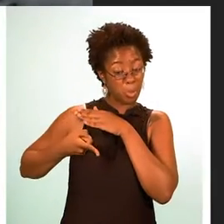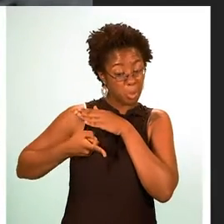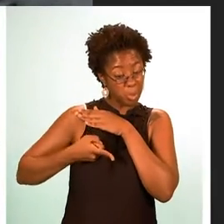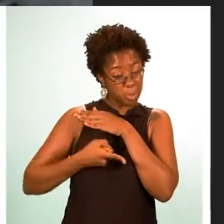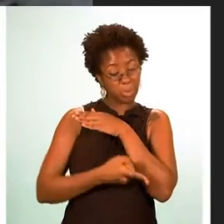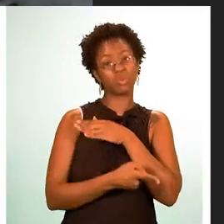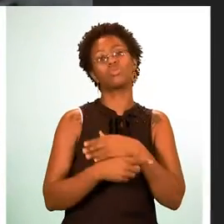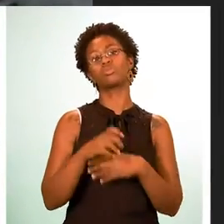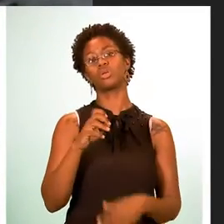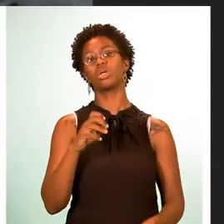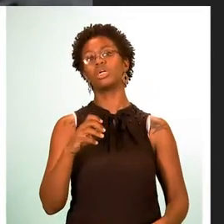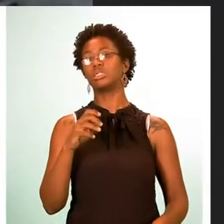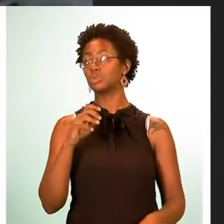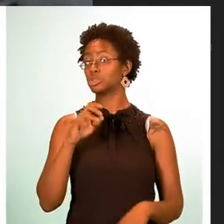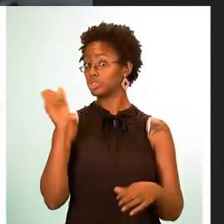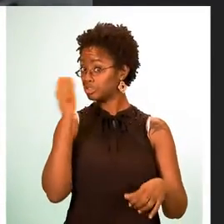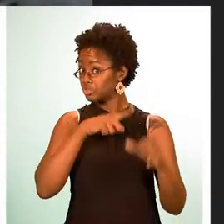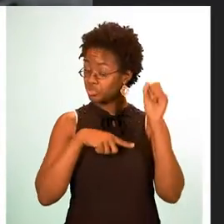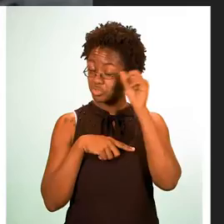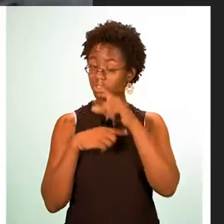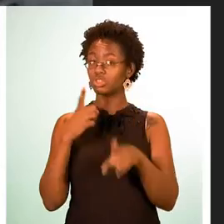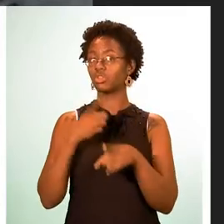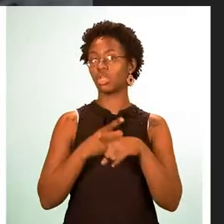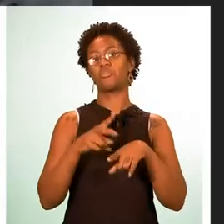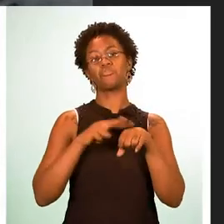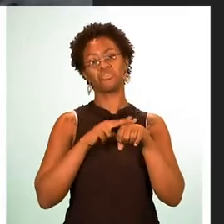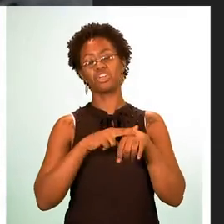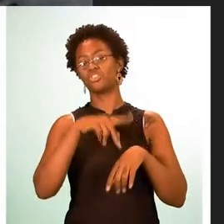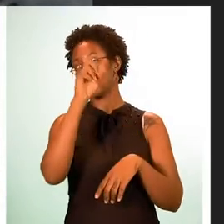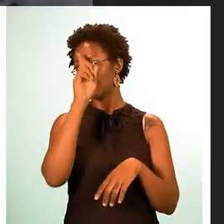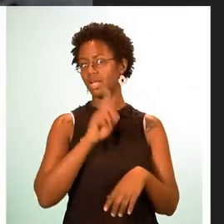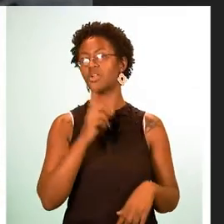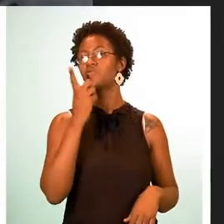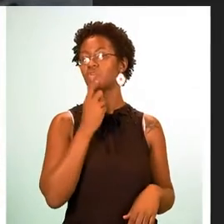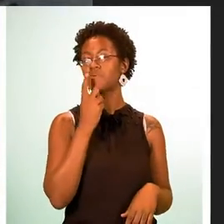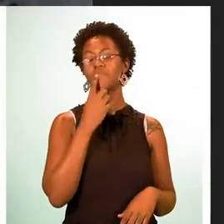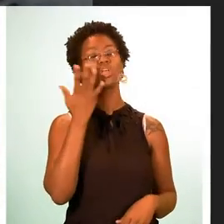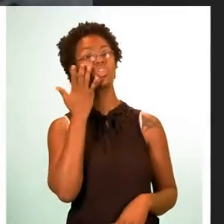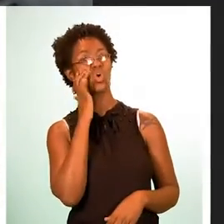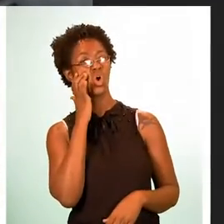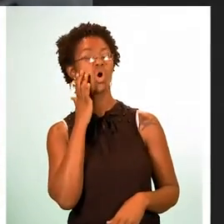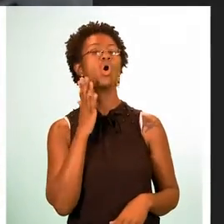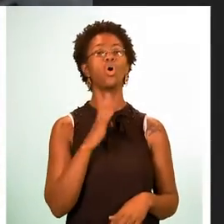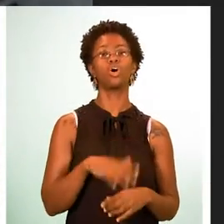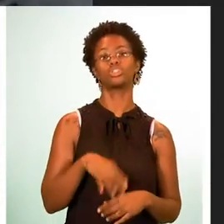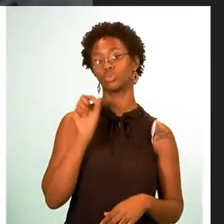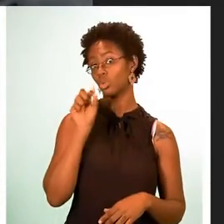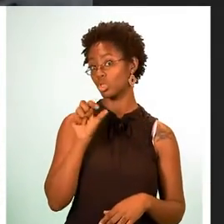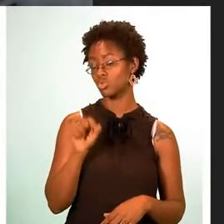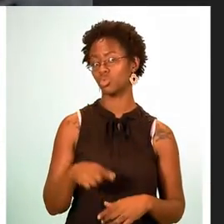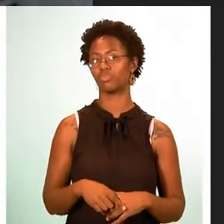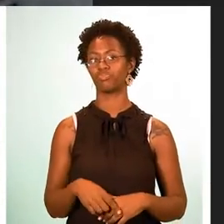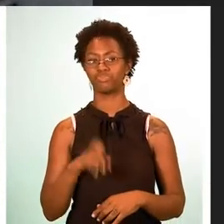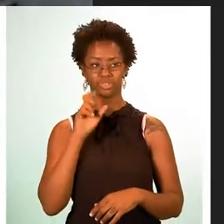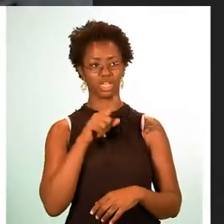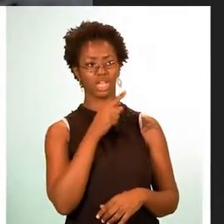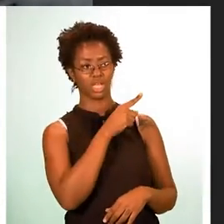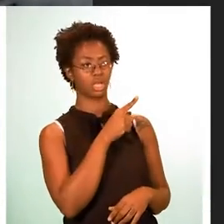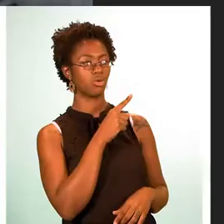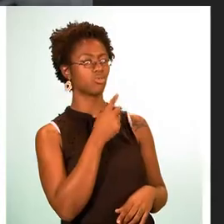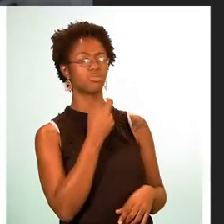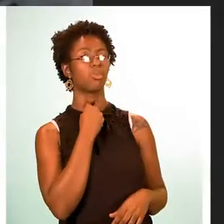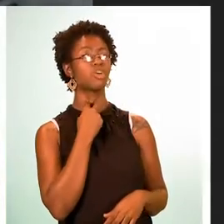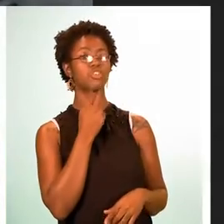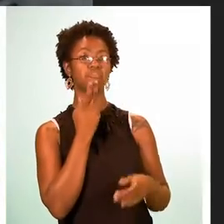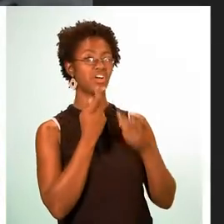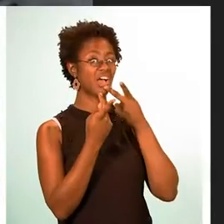é o azul, o verde, o amarelo, o vermelho, tem um rosado, que é assim, olha, não